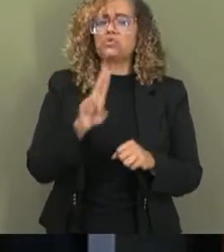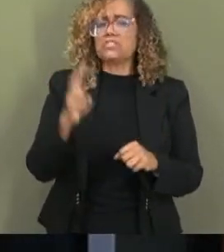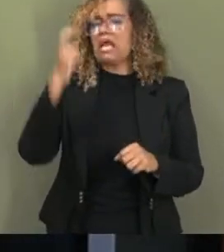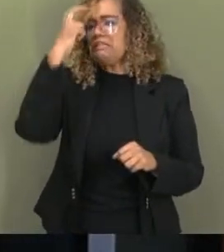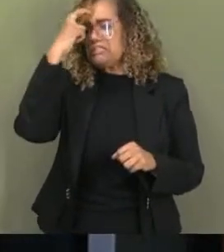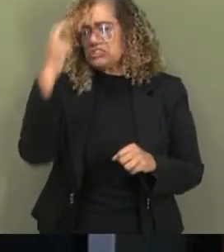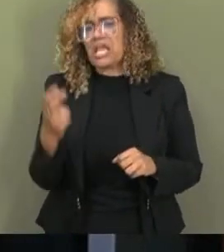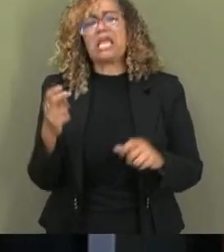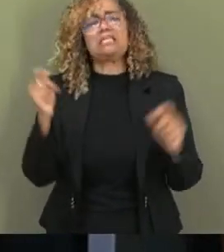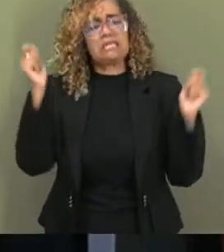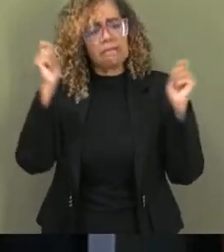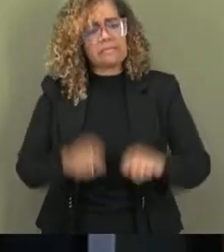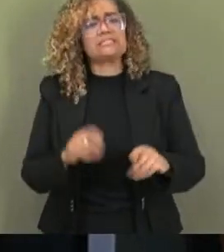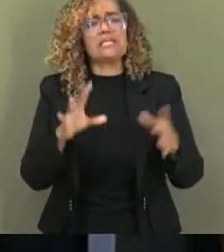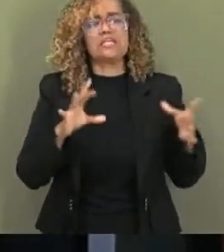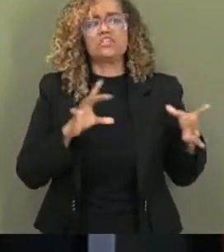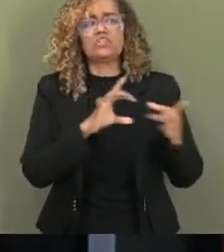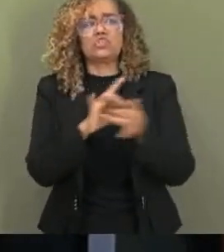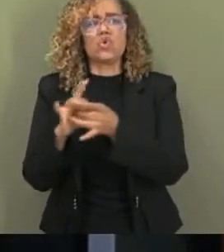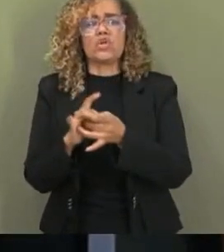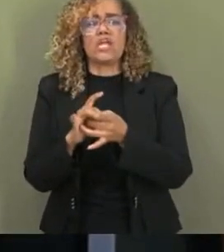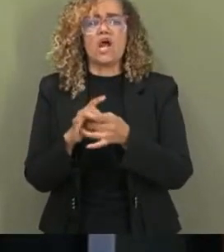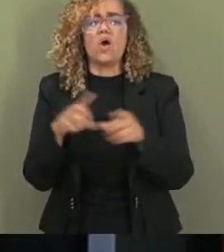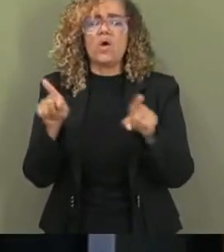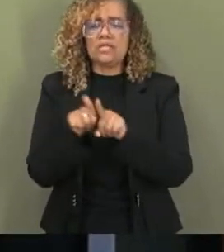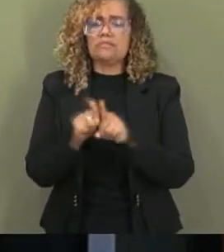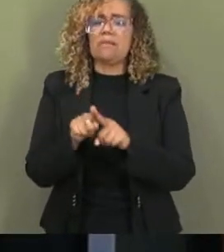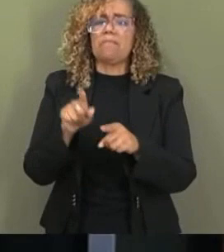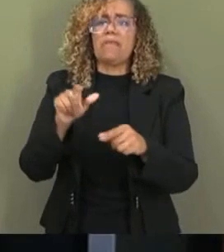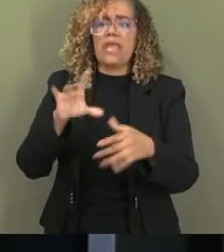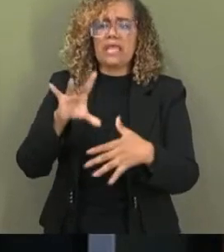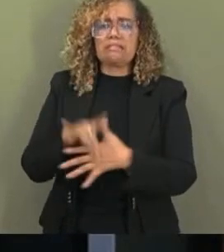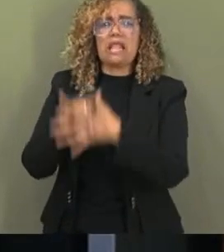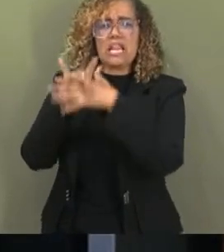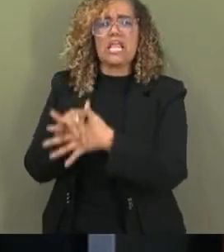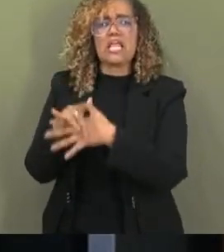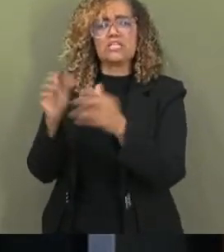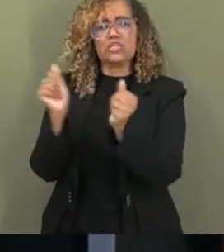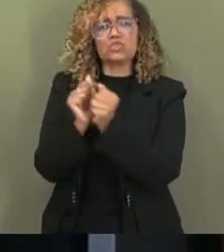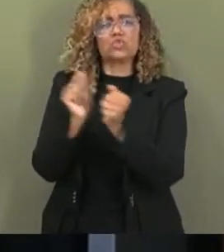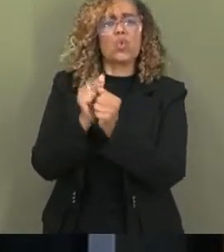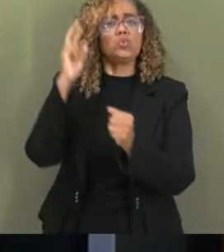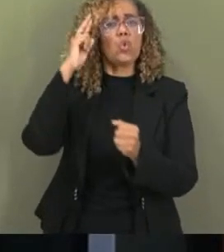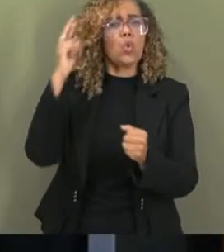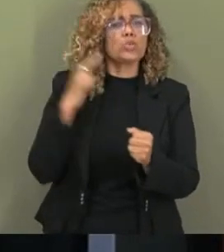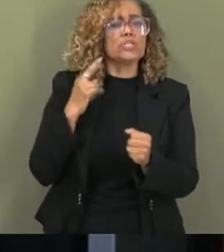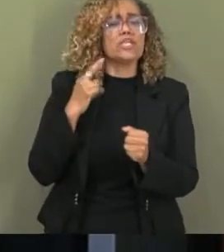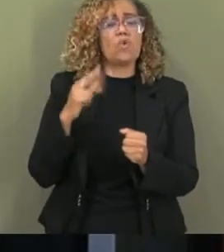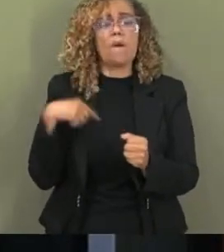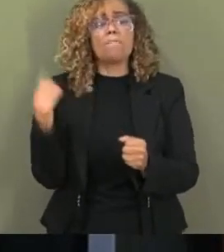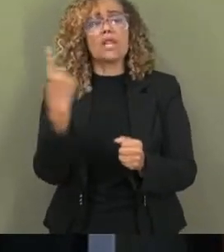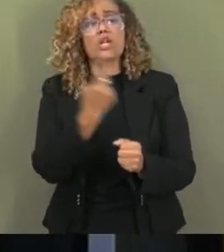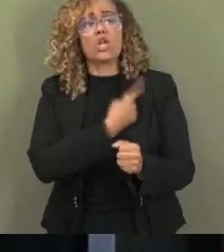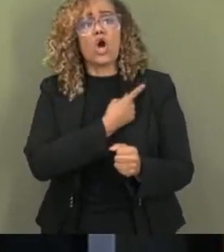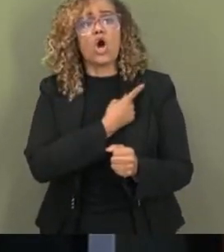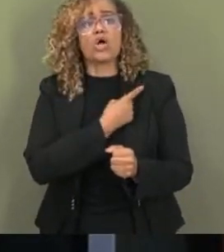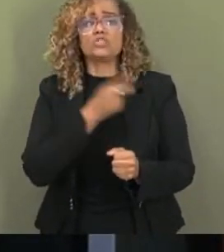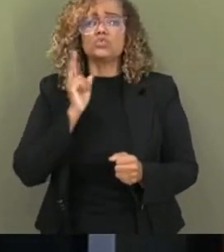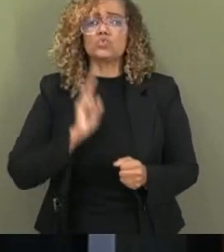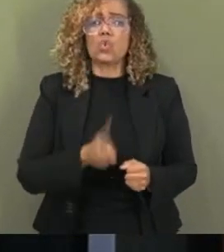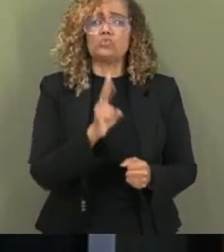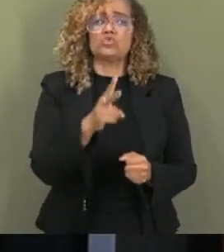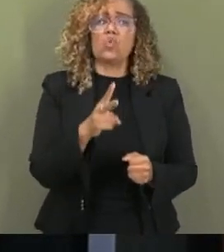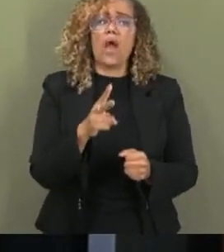sua capacidade de união, nos liderar, junto com o presidente Rodrigo Pacheco, para que preservemos as